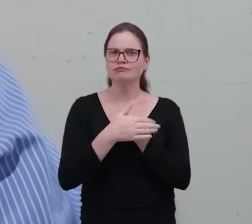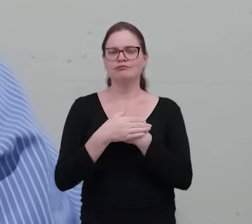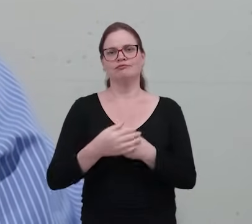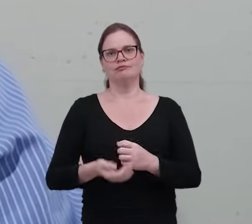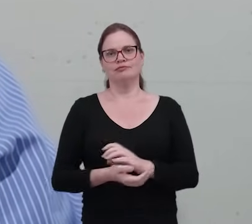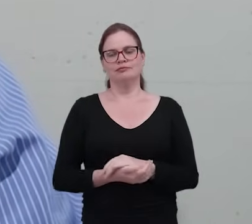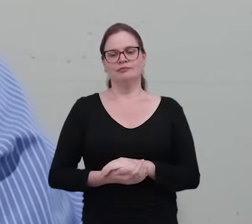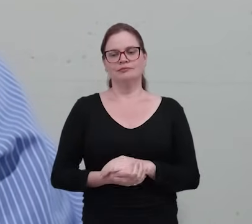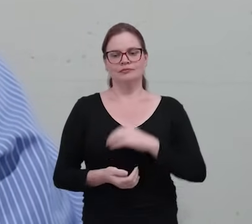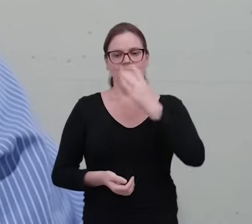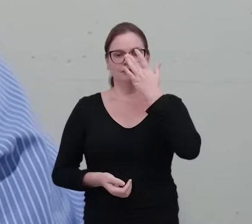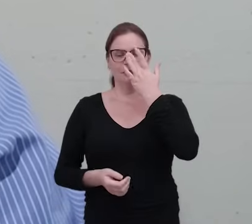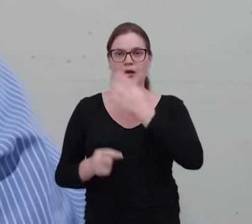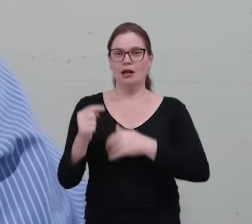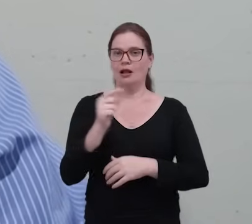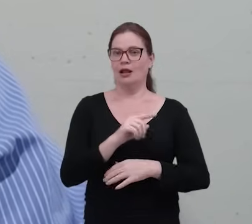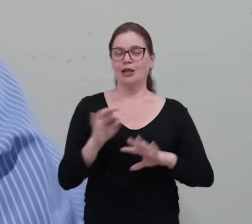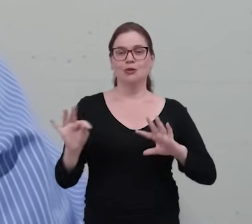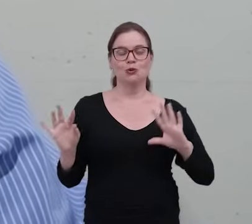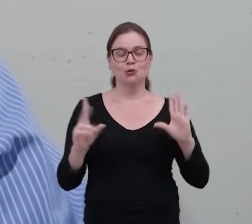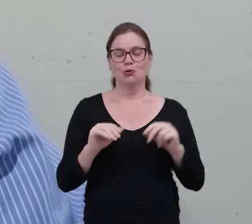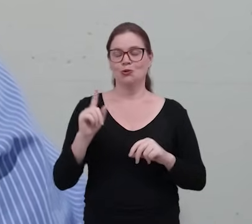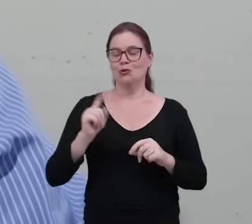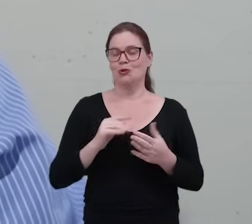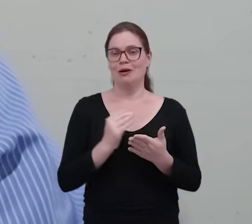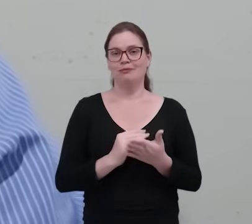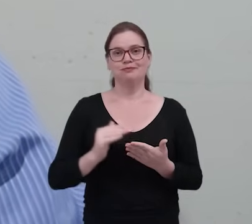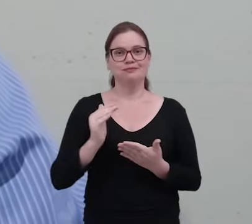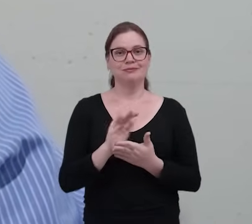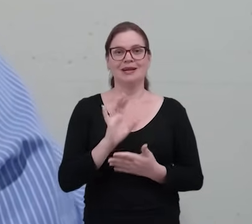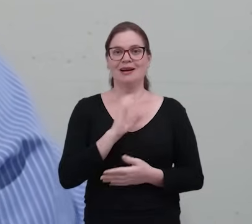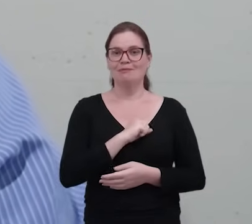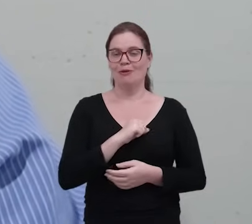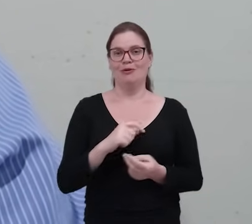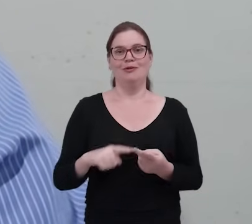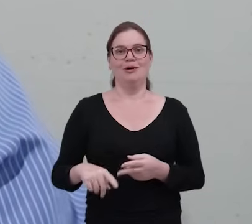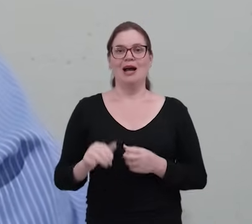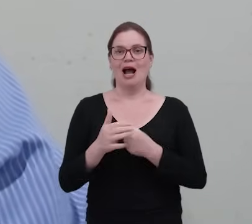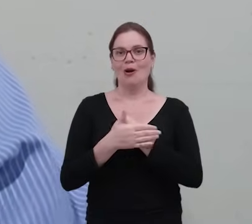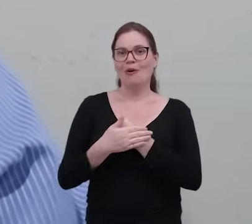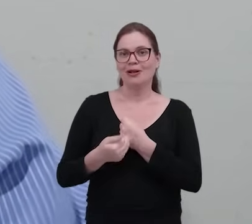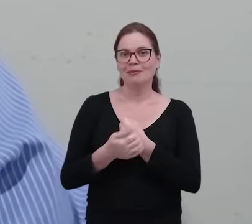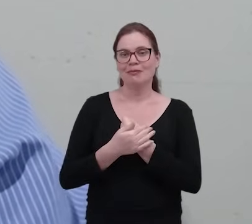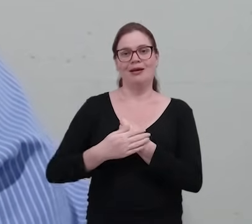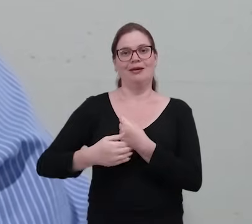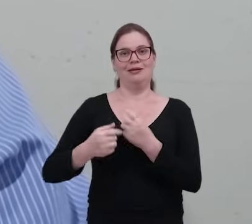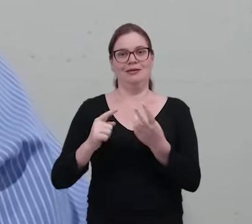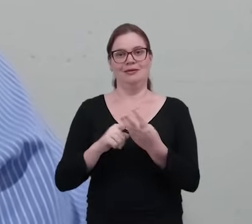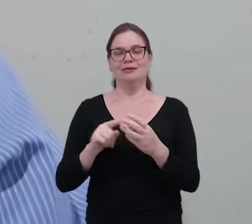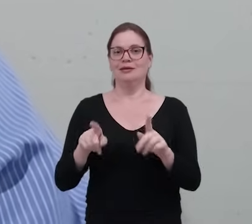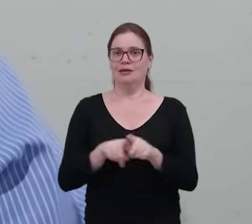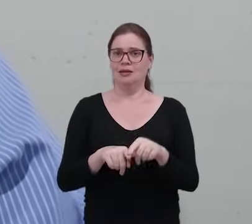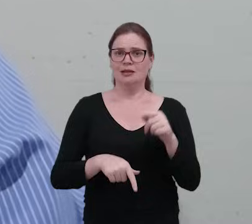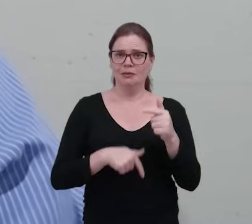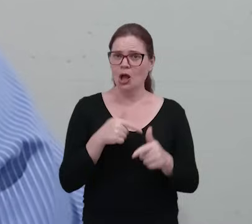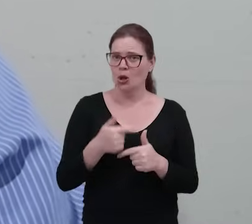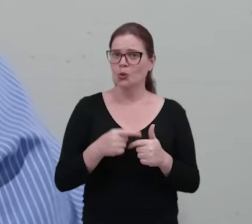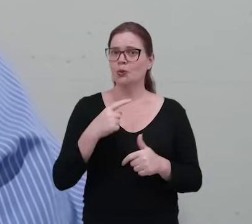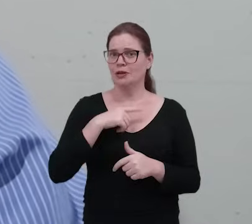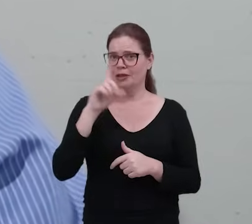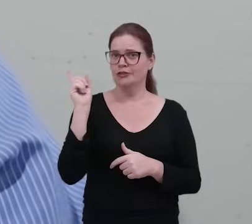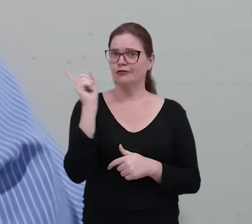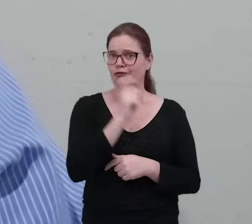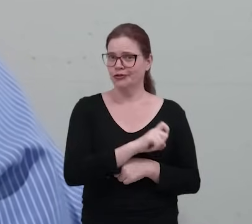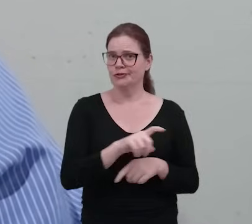Eu costumo falar lá, tudo é muito amor, muito acolhimento e muita